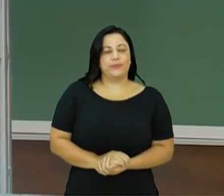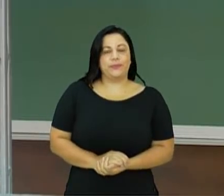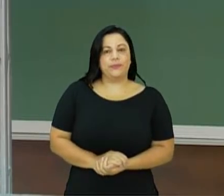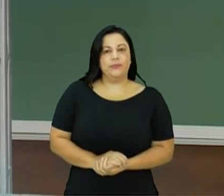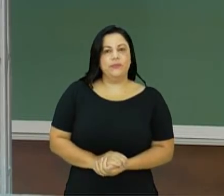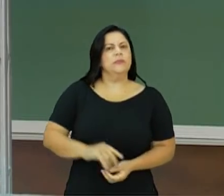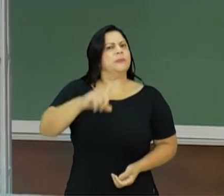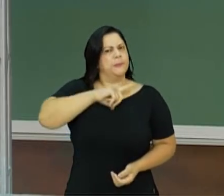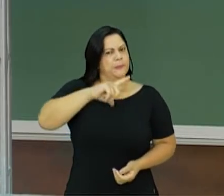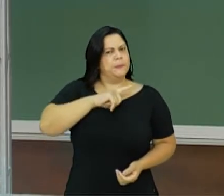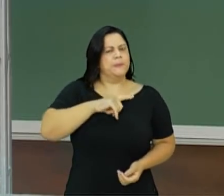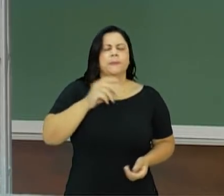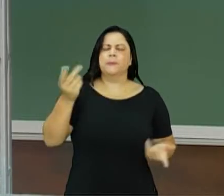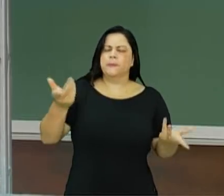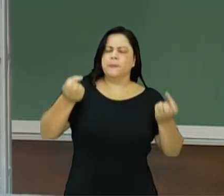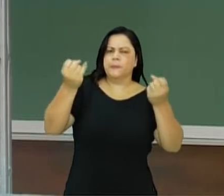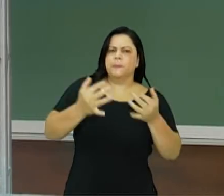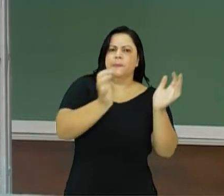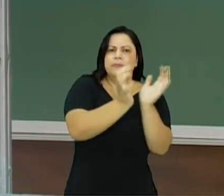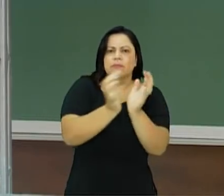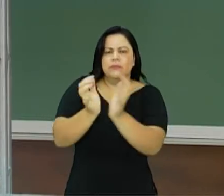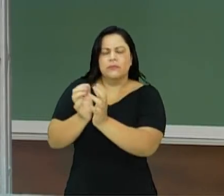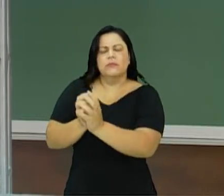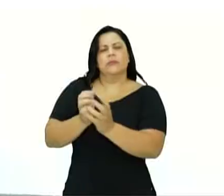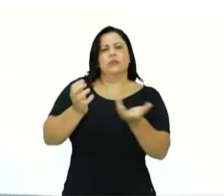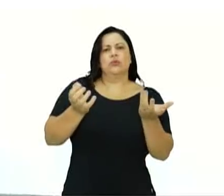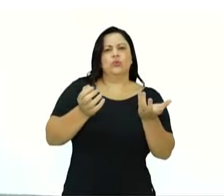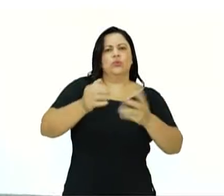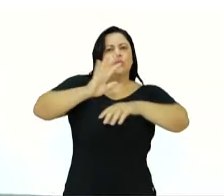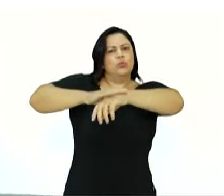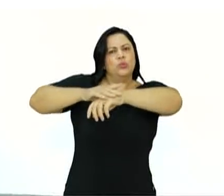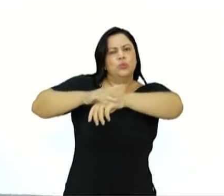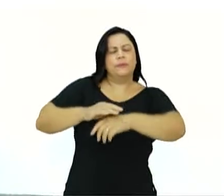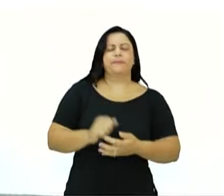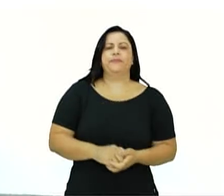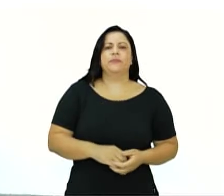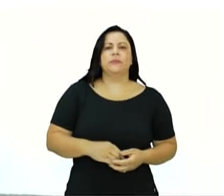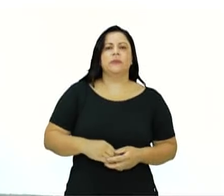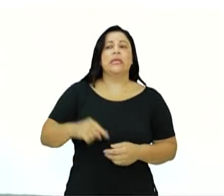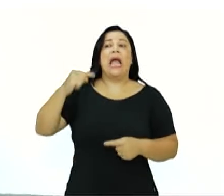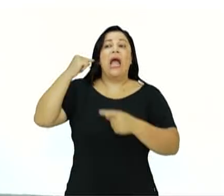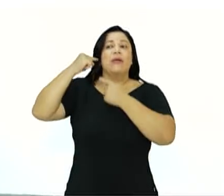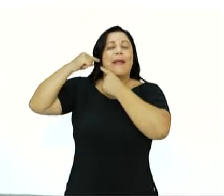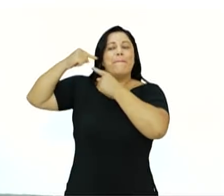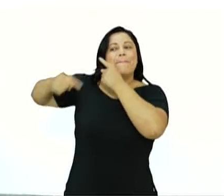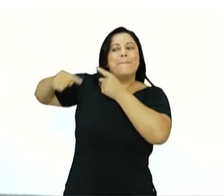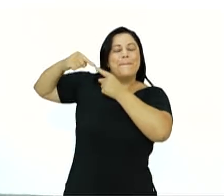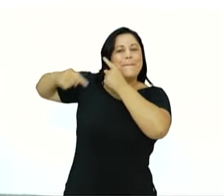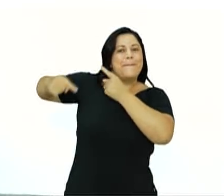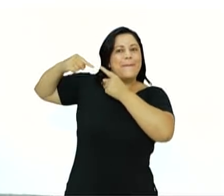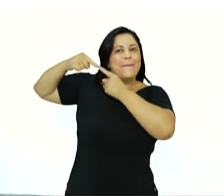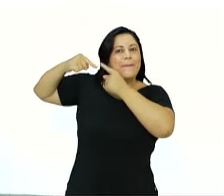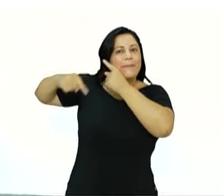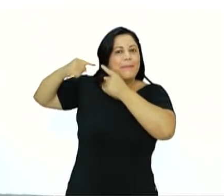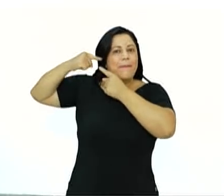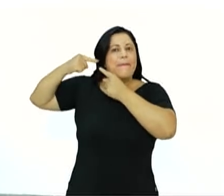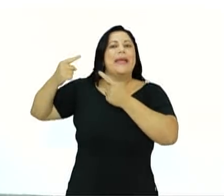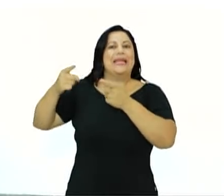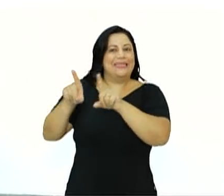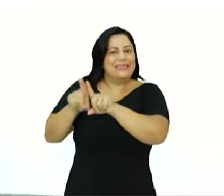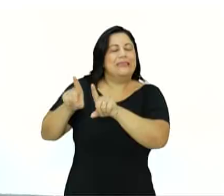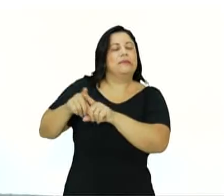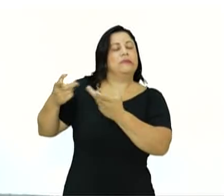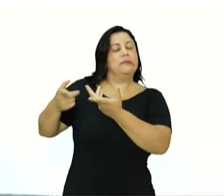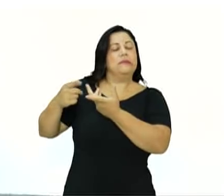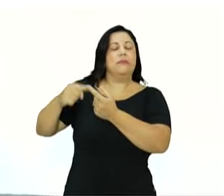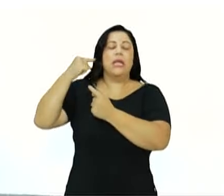Existe um conjunto, né, como eu falei, um conjunto de doenças, né, surdez unilateral, né, de um dos lados. Então, assim, uma das características dessa